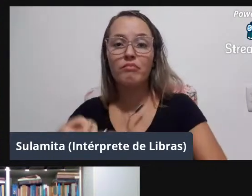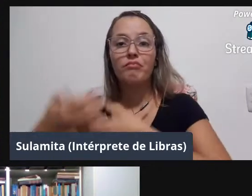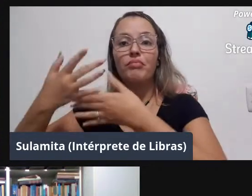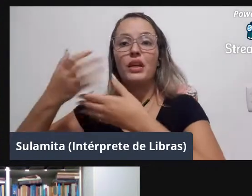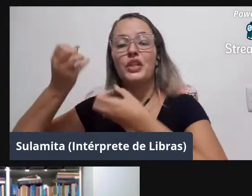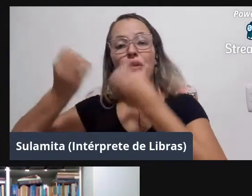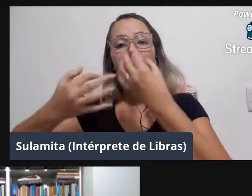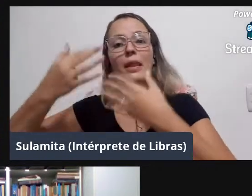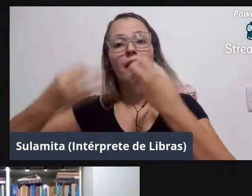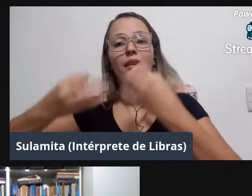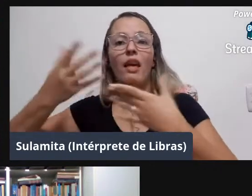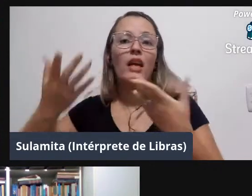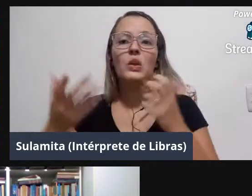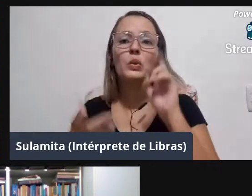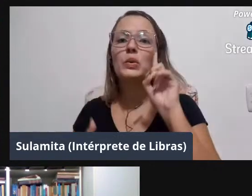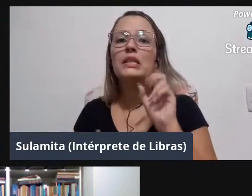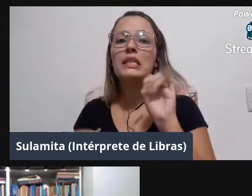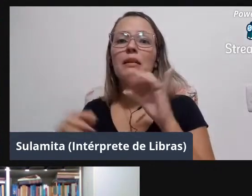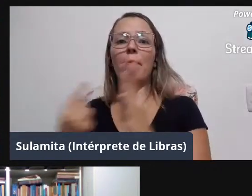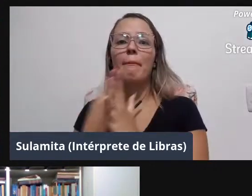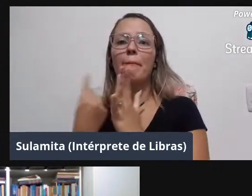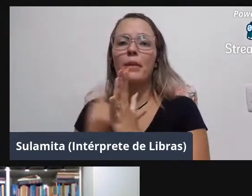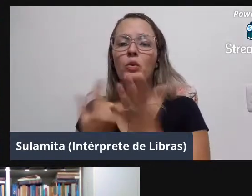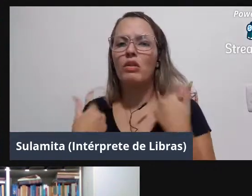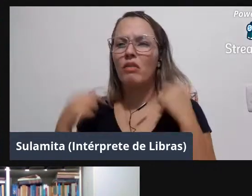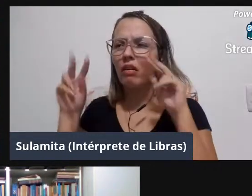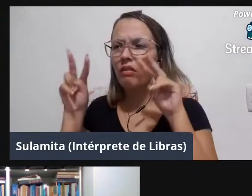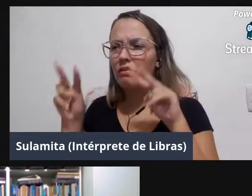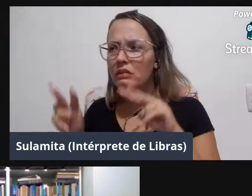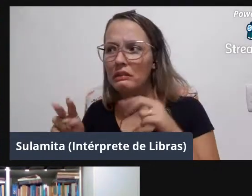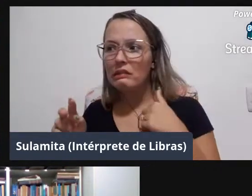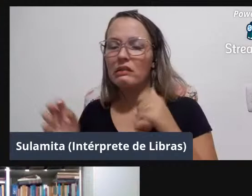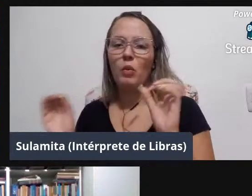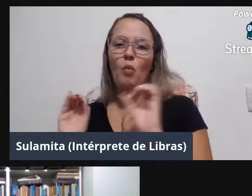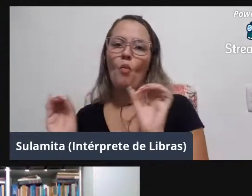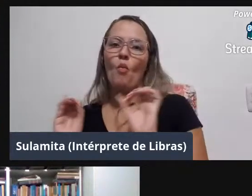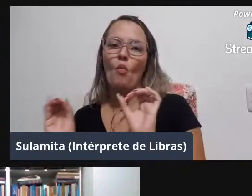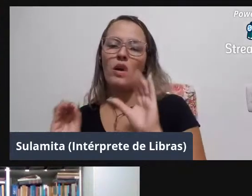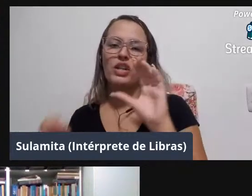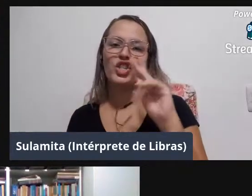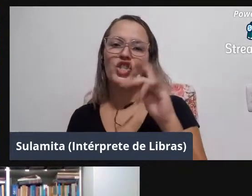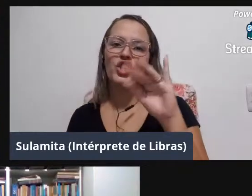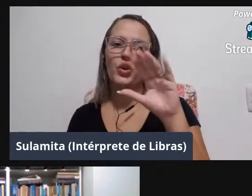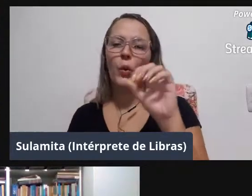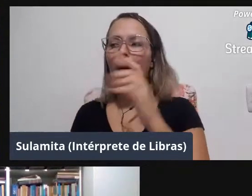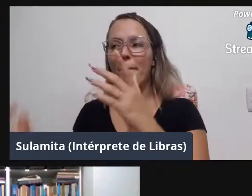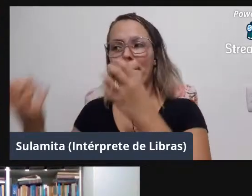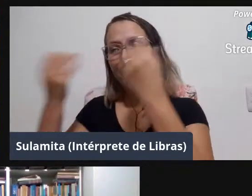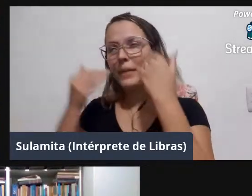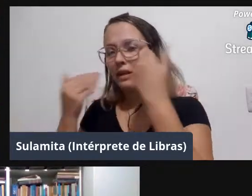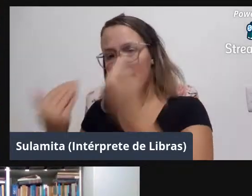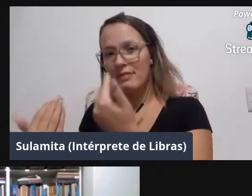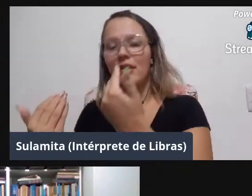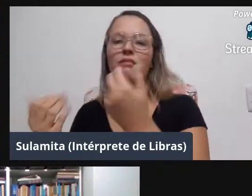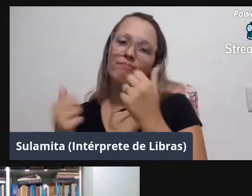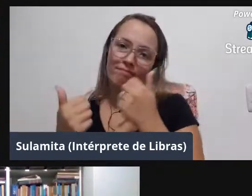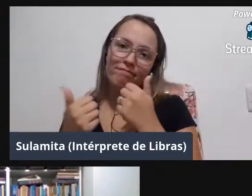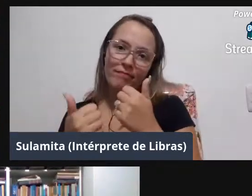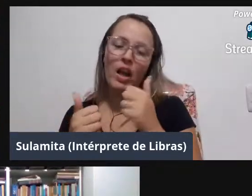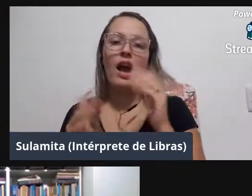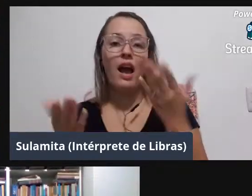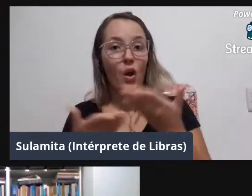sei se tem mais alguma pergunta aqui, tem só para não deixar ninguém. Não, é o Chico falando, agradecendo também. Então, Súria, por favor.